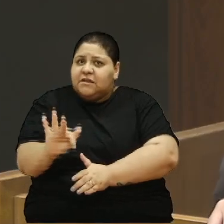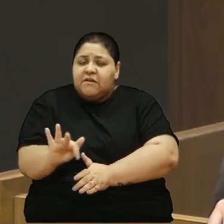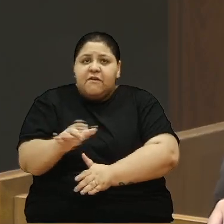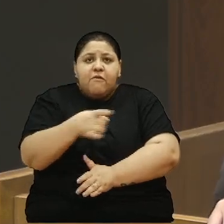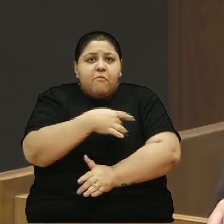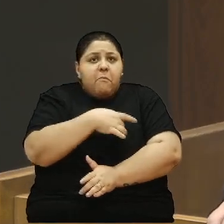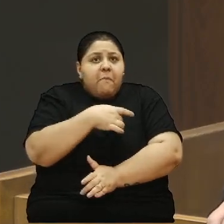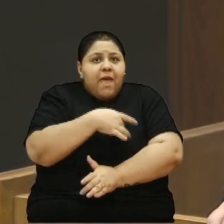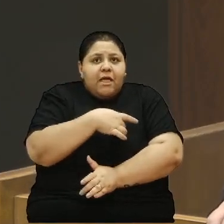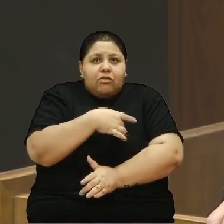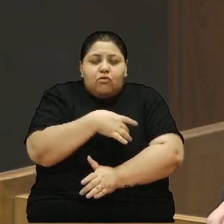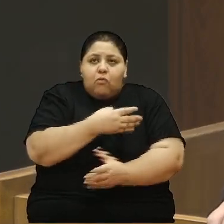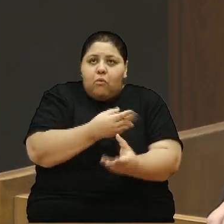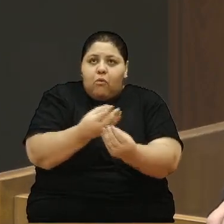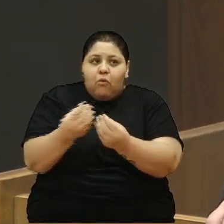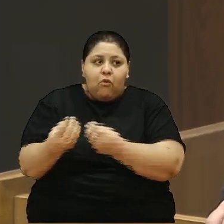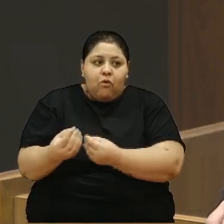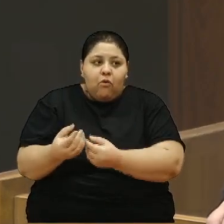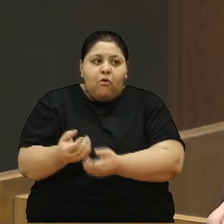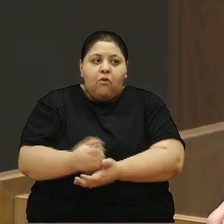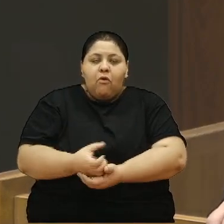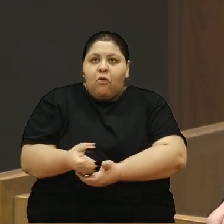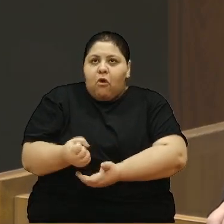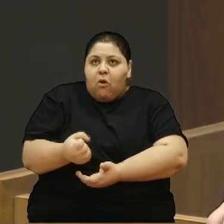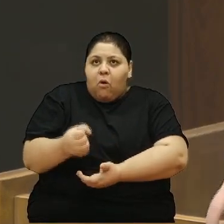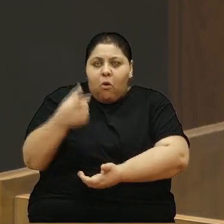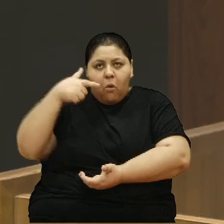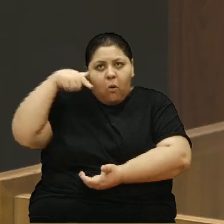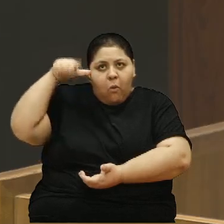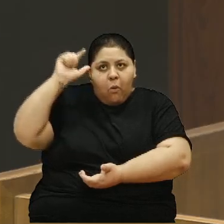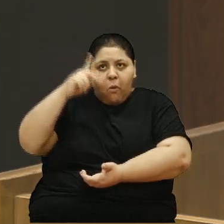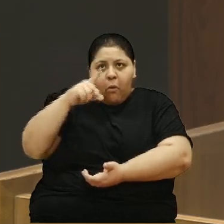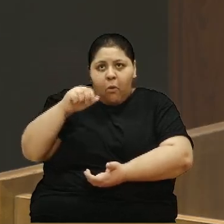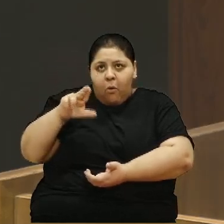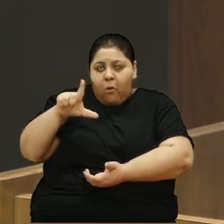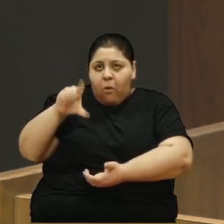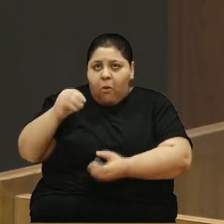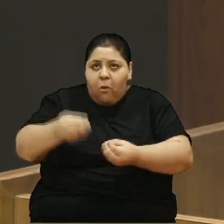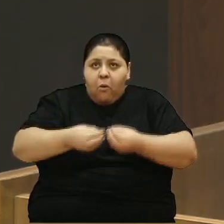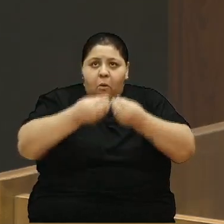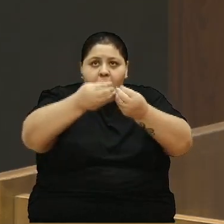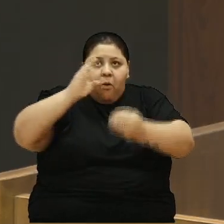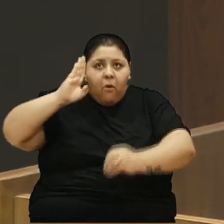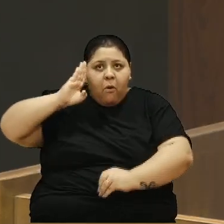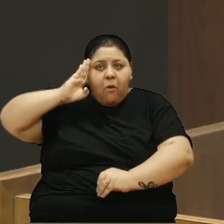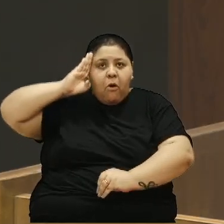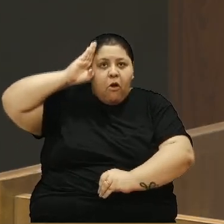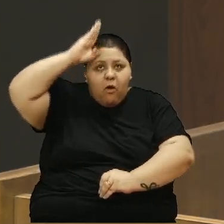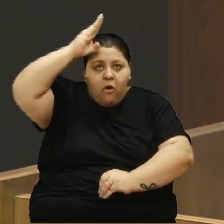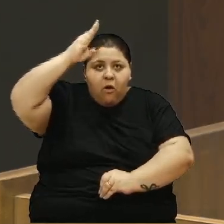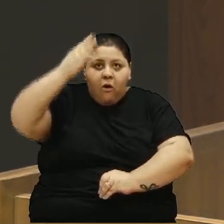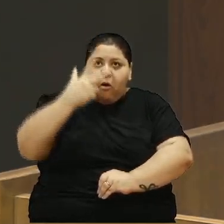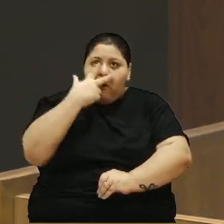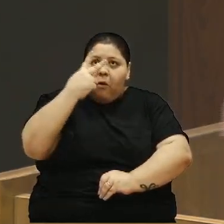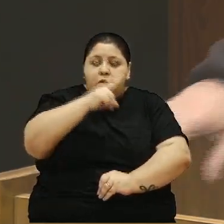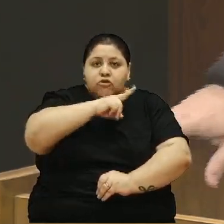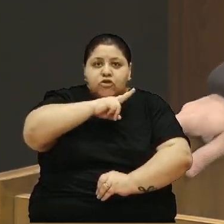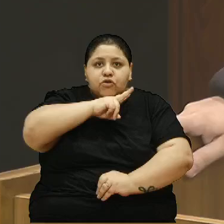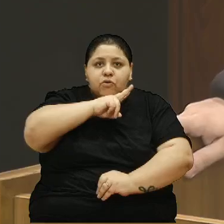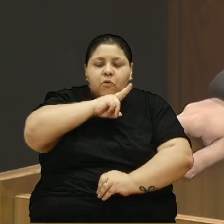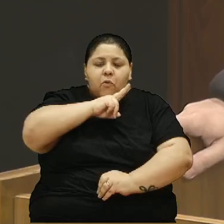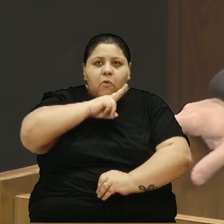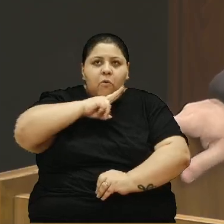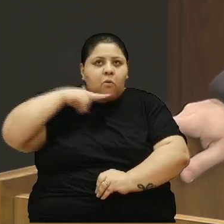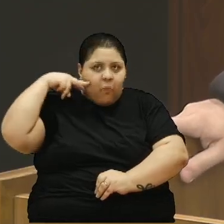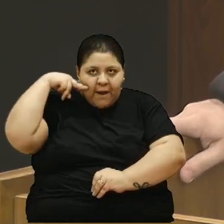tchê. Ontem o Paulo Sérgio Nogueira entregou o Bolsonaro de cueca, tchê. O cara é general da